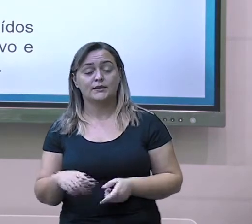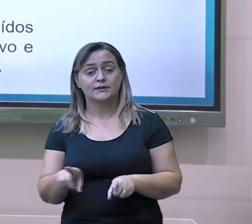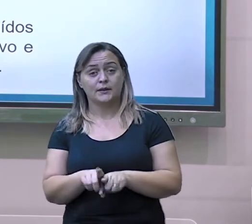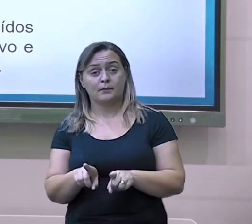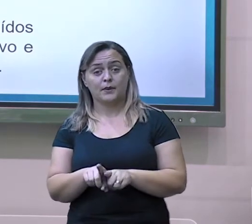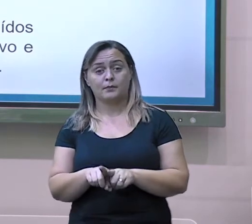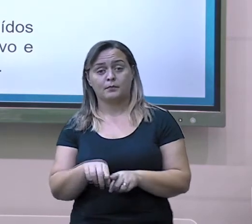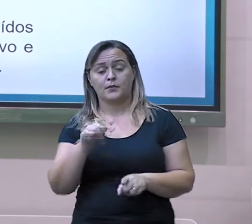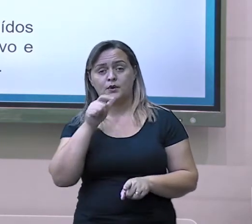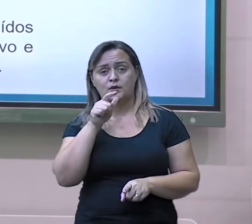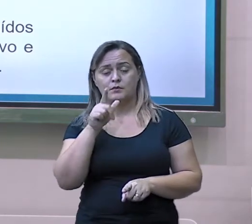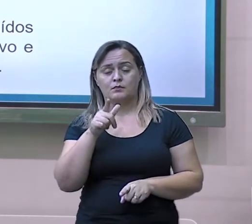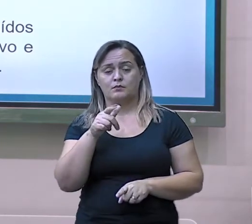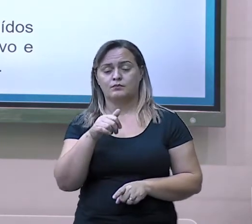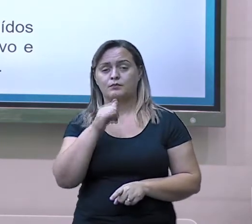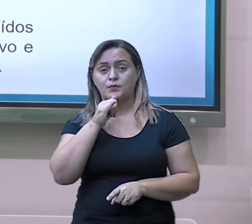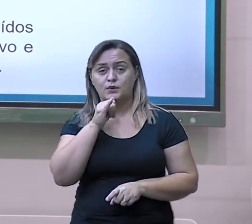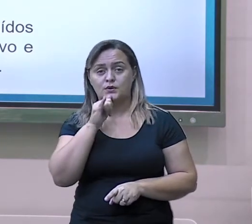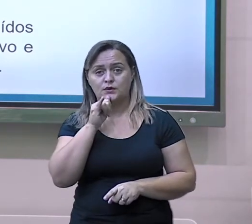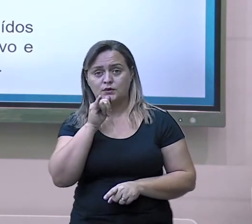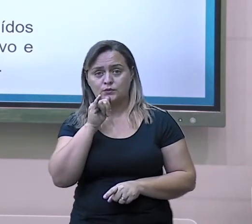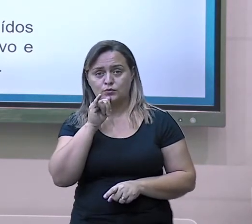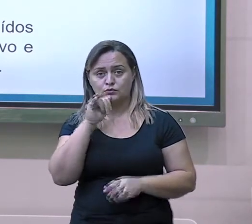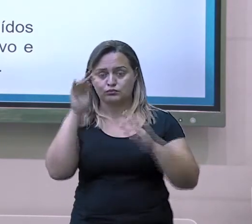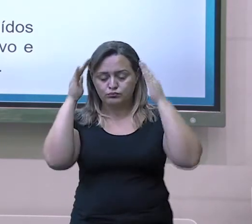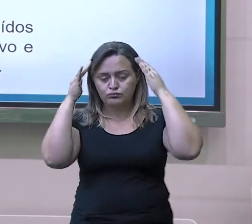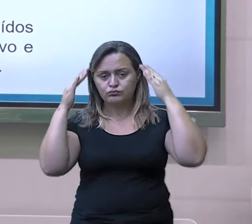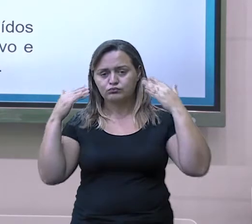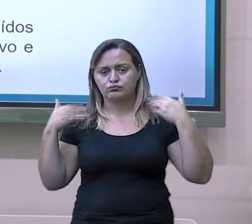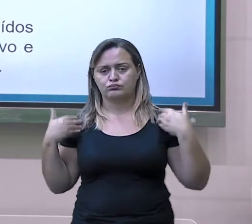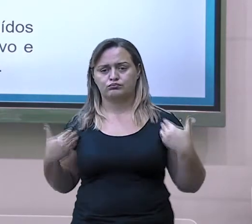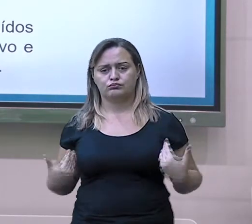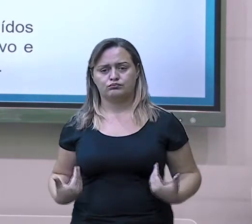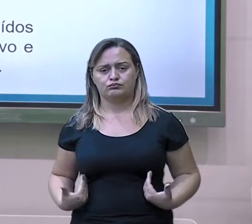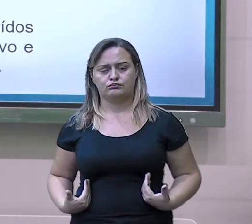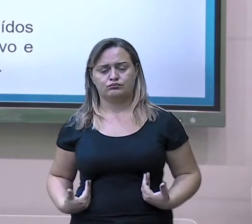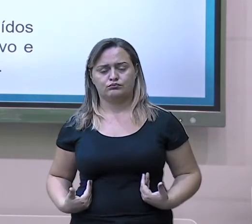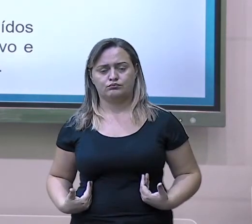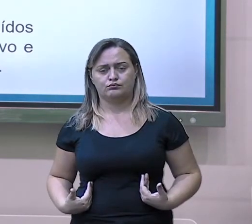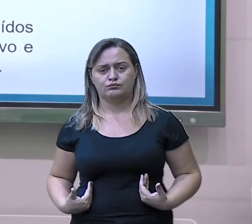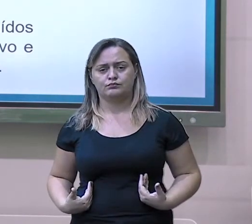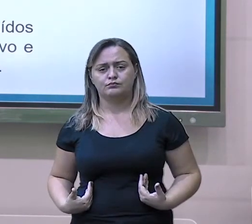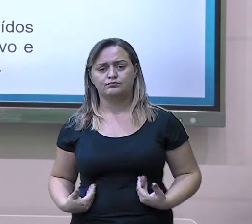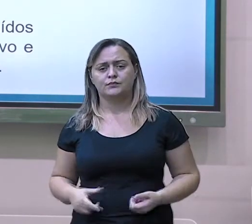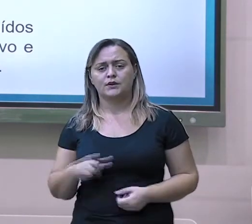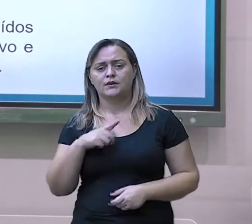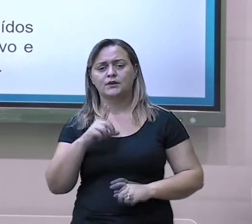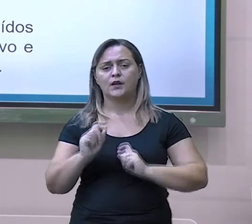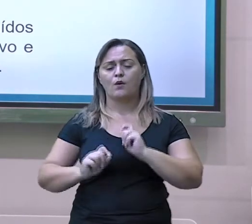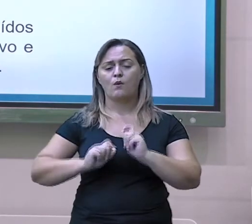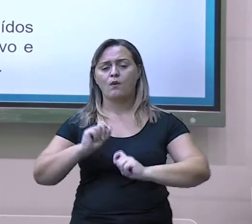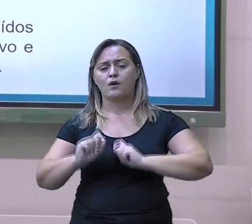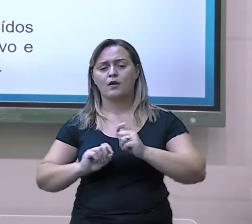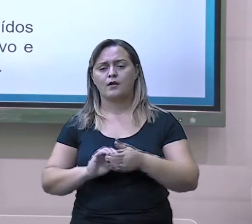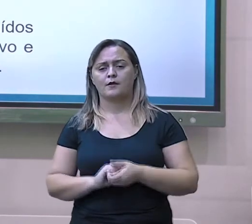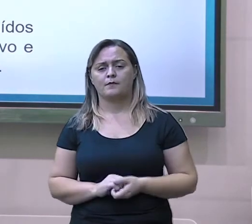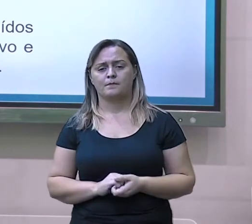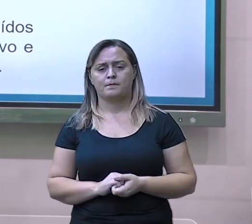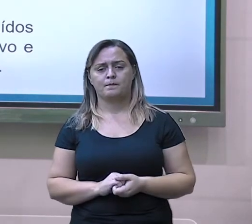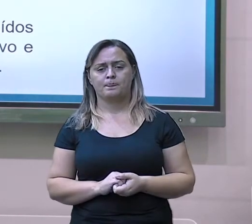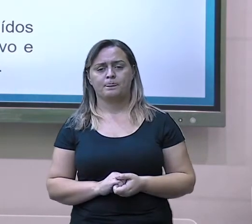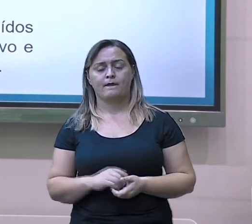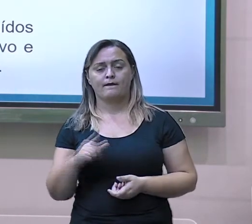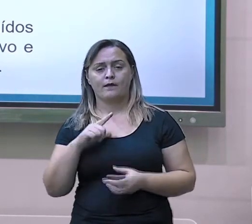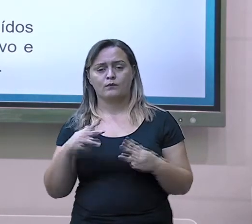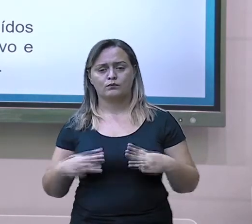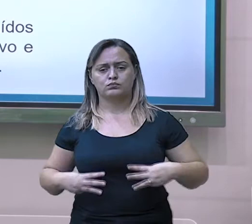Também, se a gente descer um pouco aqui, né, na região do nosso tronco, nós temos as